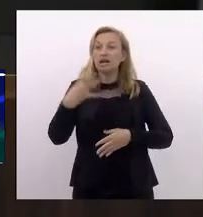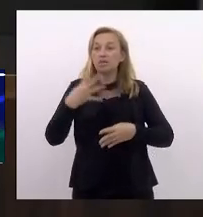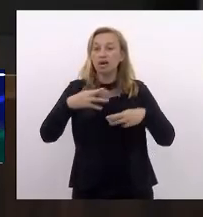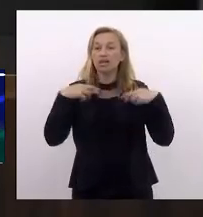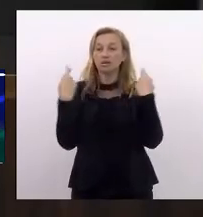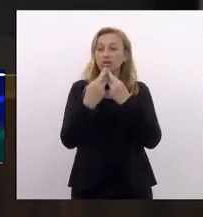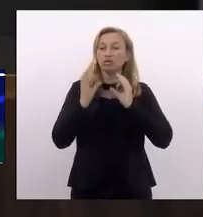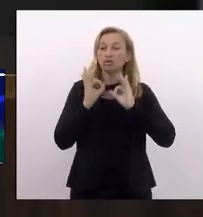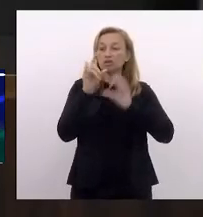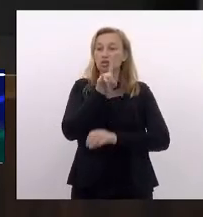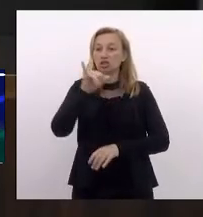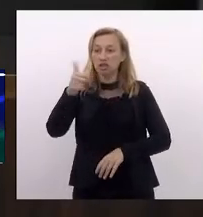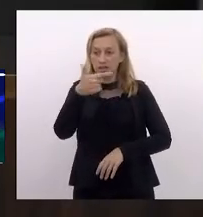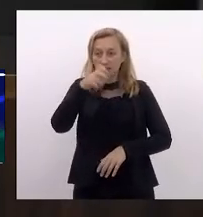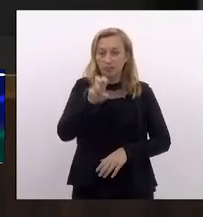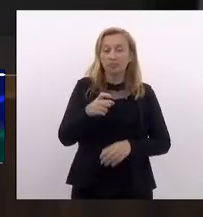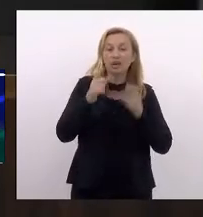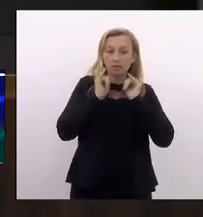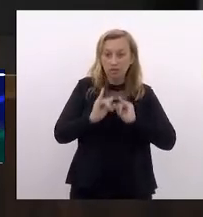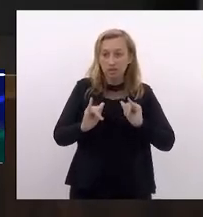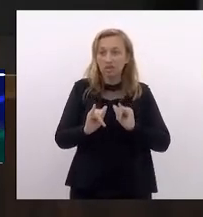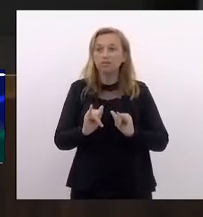do dia